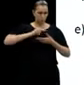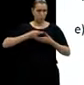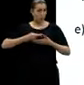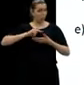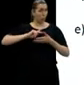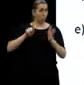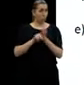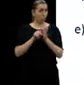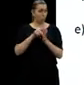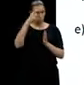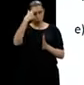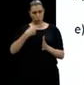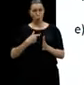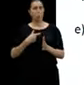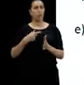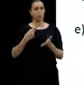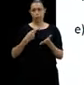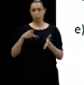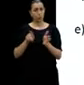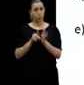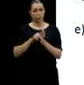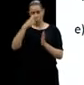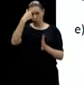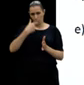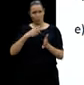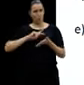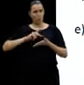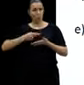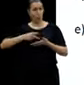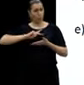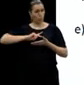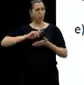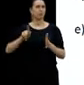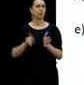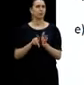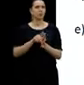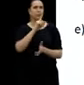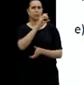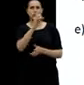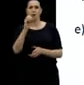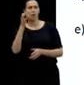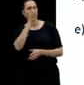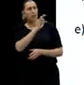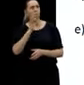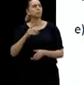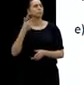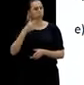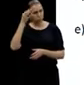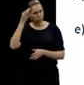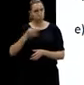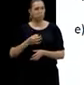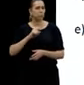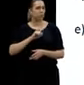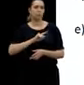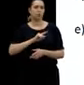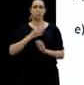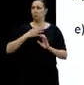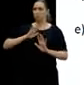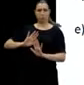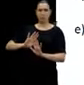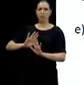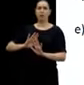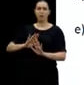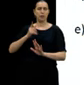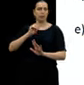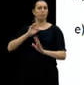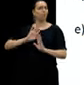transplante, porque as células são do próprio indivíduo. Então, eu tenho quase 100% de chance de dar certo e ele não rejeitar